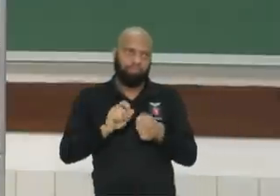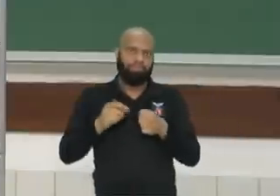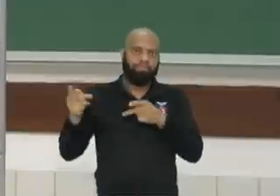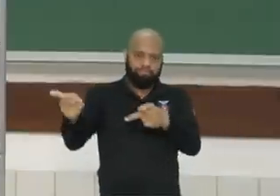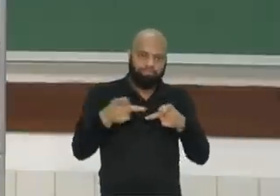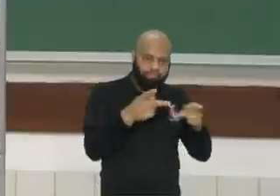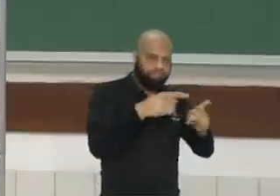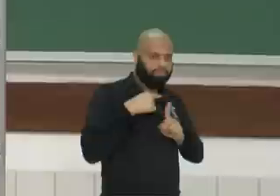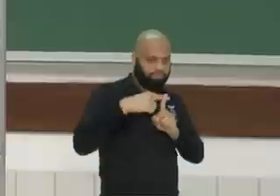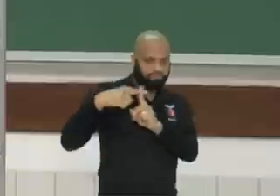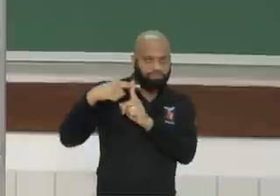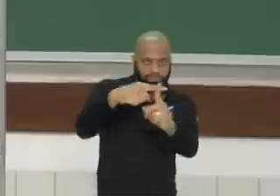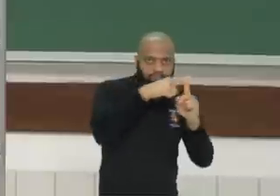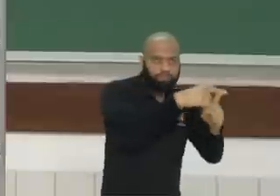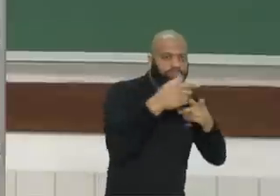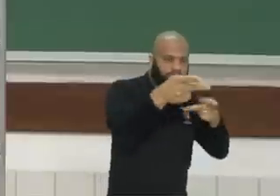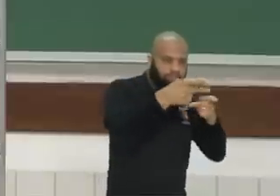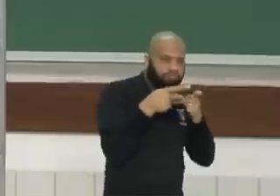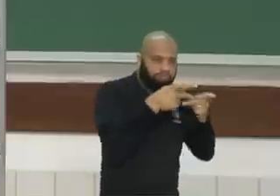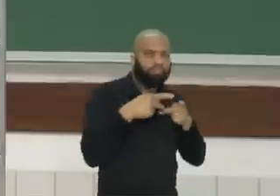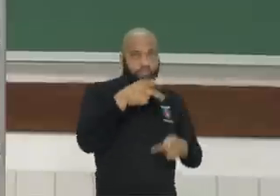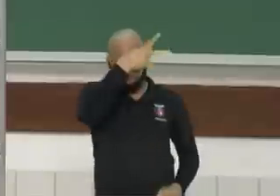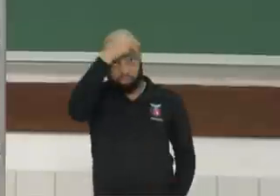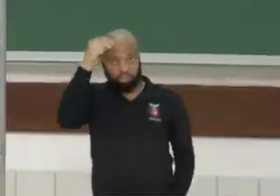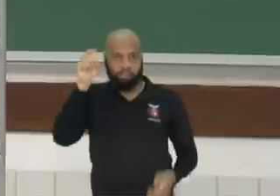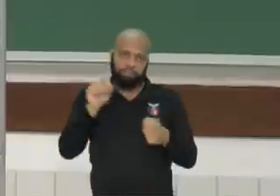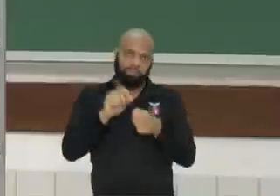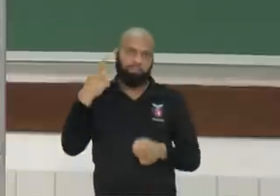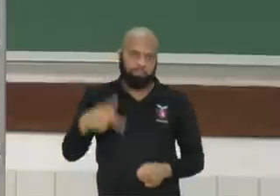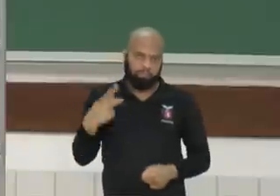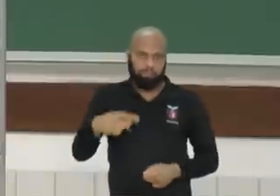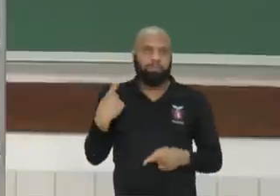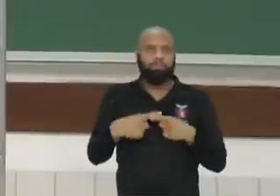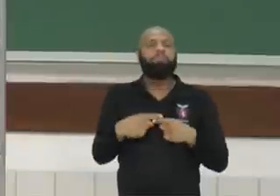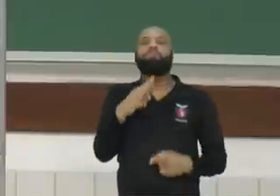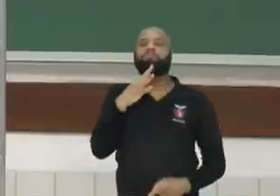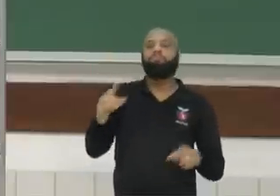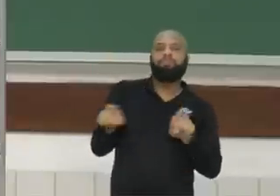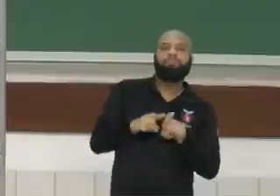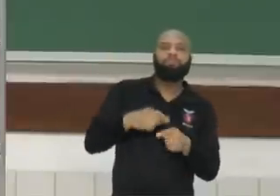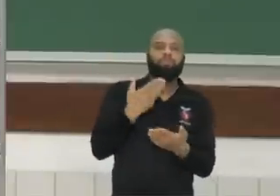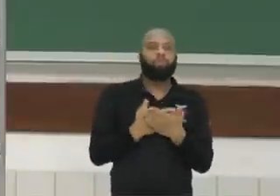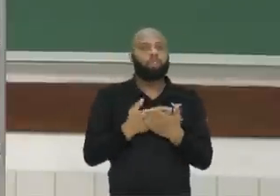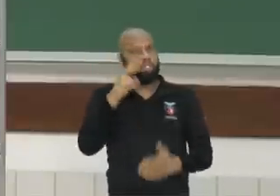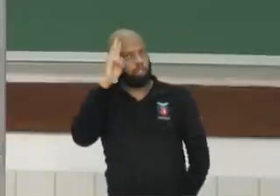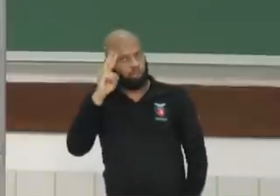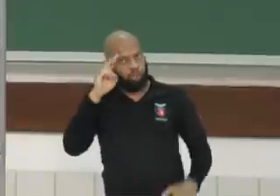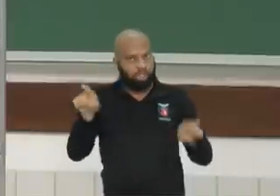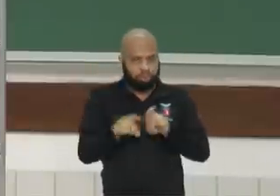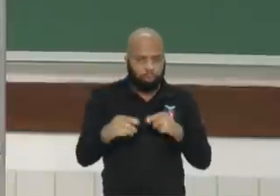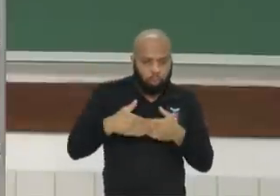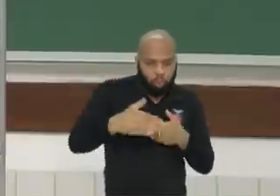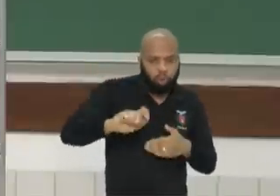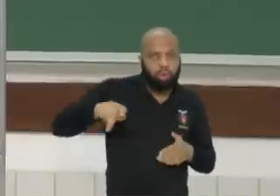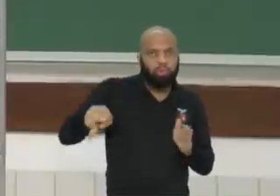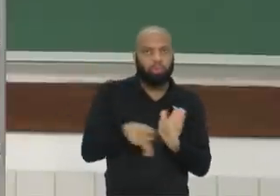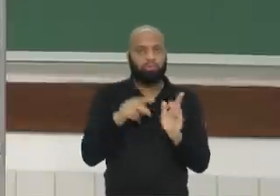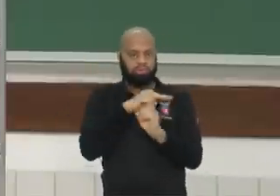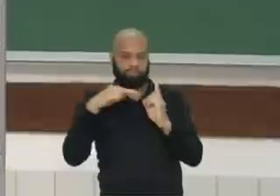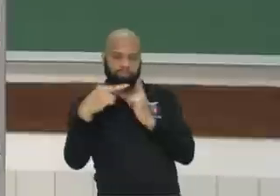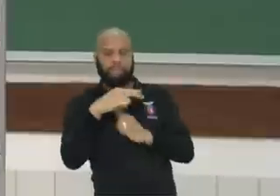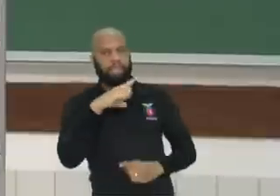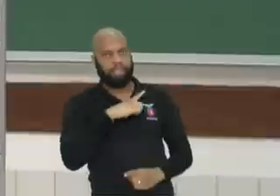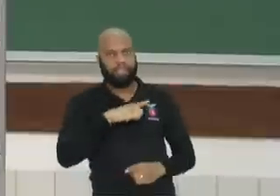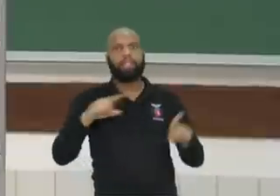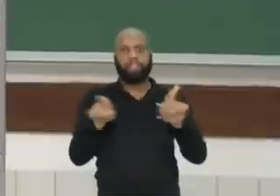cemitério, que é uma visita guiada, promovida pela Prefeitura Municipal de Curitiba, para que a gente possa trabalhar um pouco da história a partir de outras